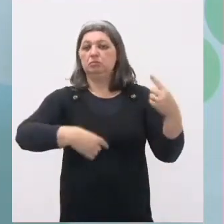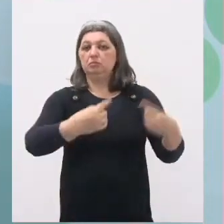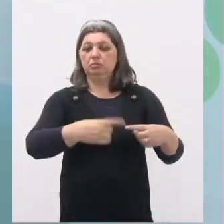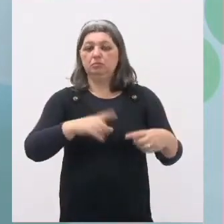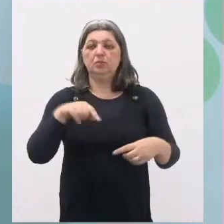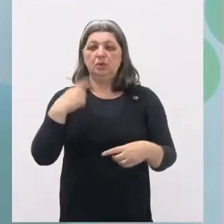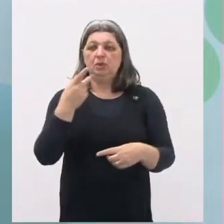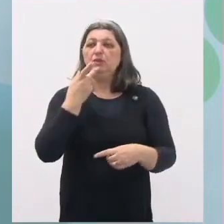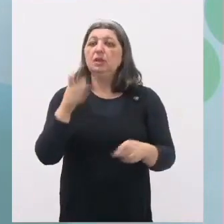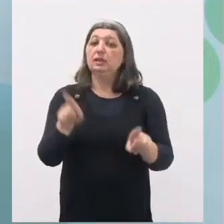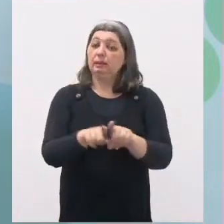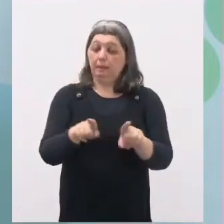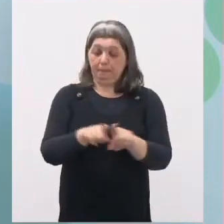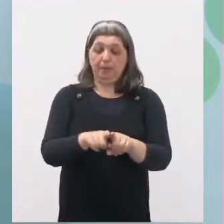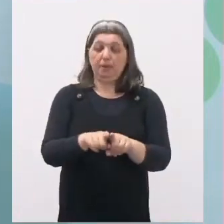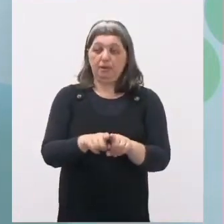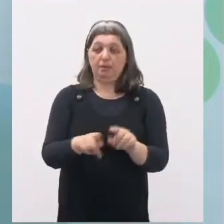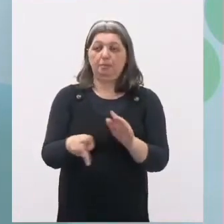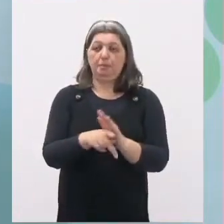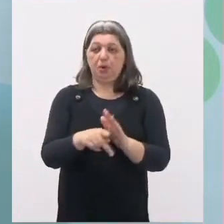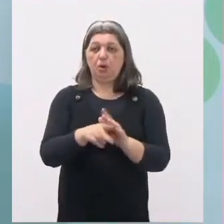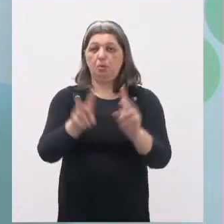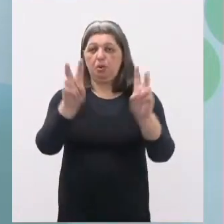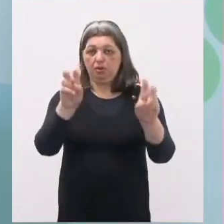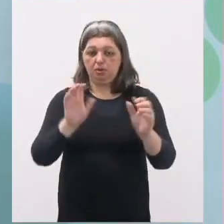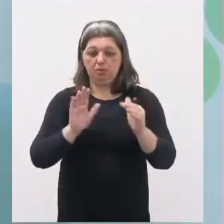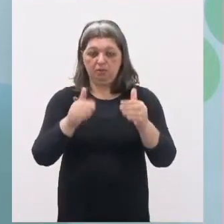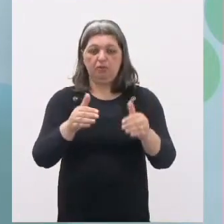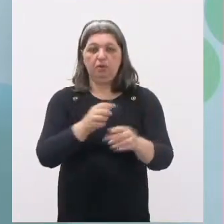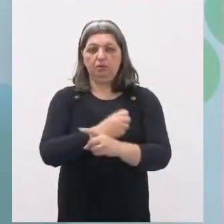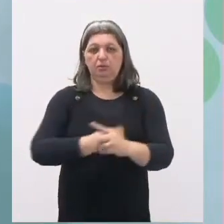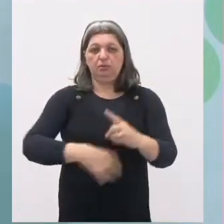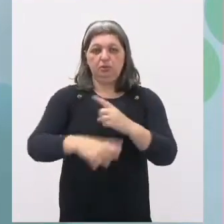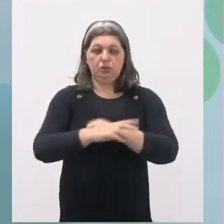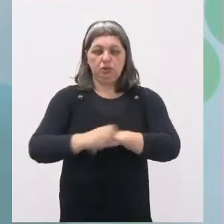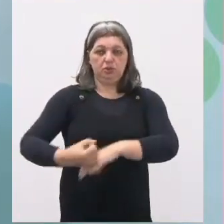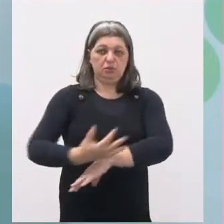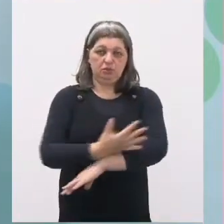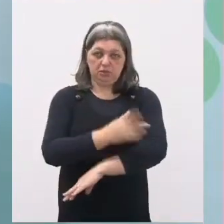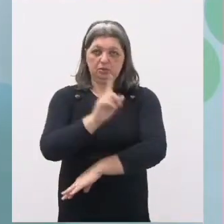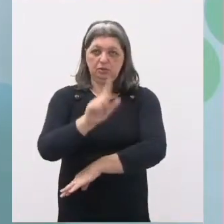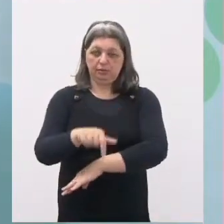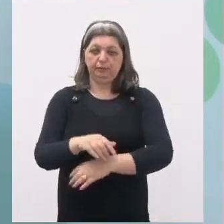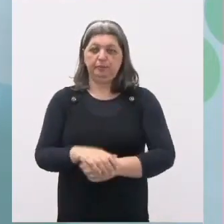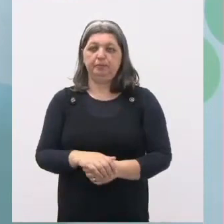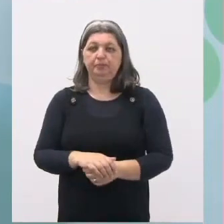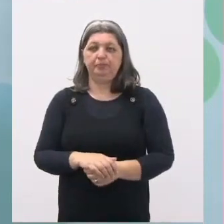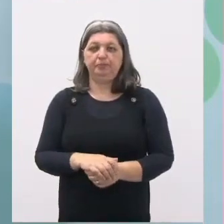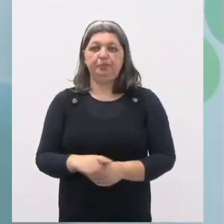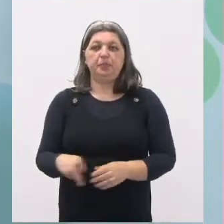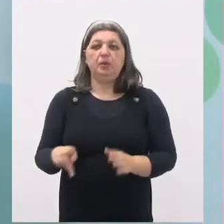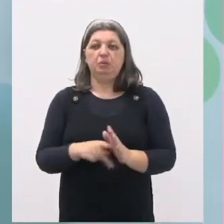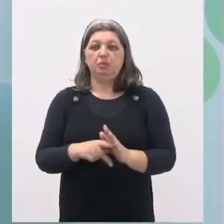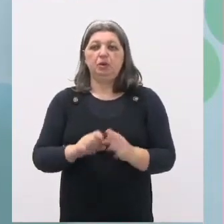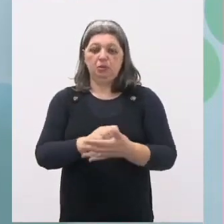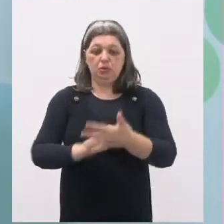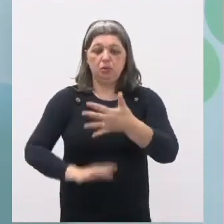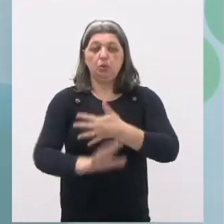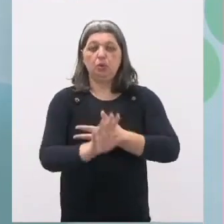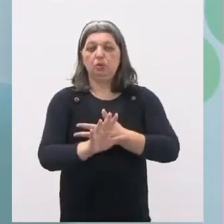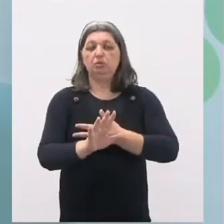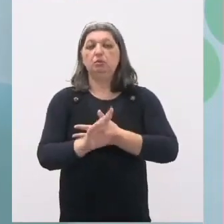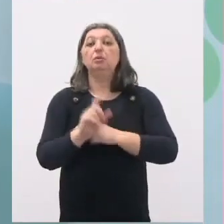vai falar um pouquinho das questões socioemocionais, não as cognitivas, que isso abarca um pouquinho essa concepção de currículo. Você vê que é uma